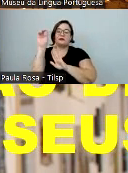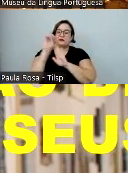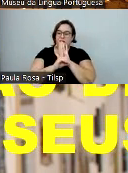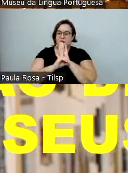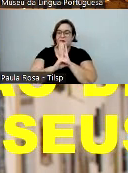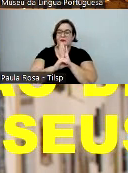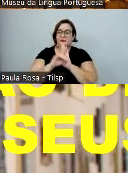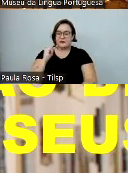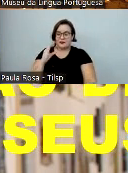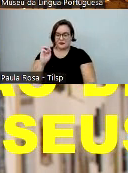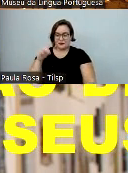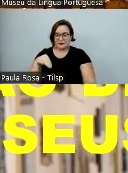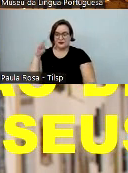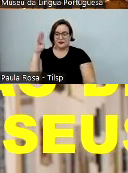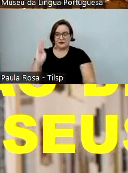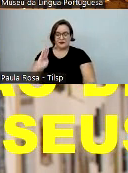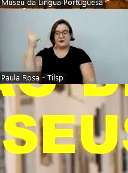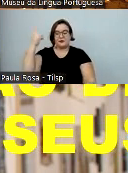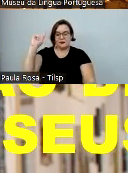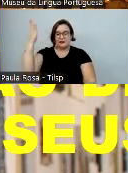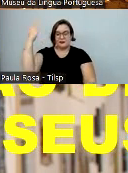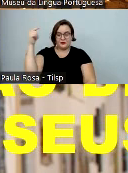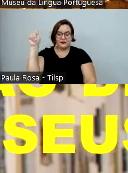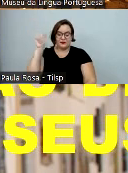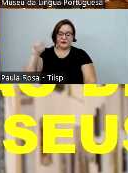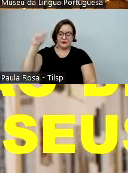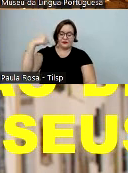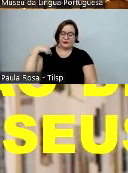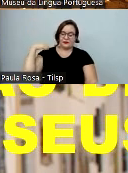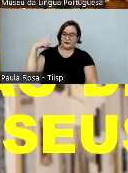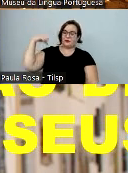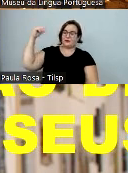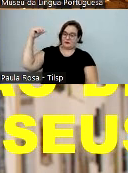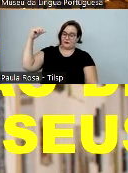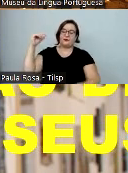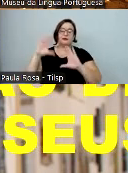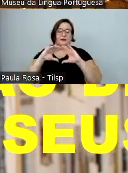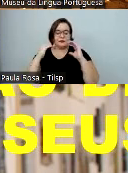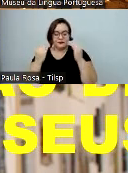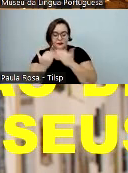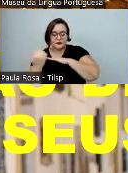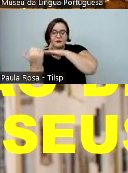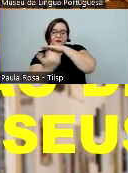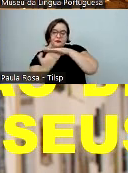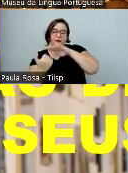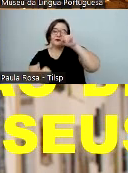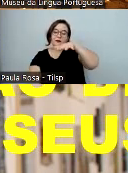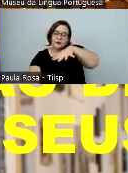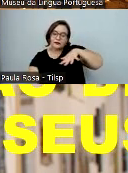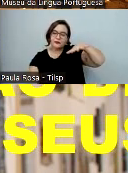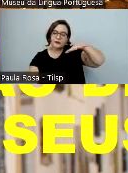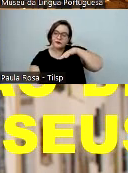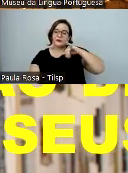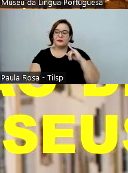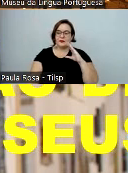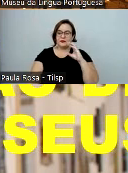e na última Assembleia eu fui Eleita para o comitê executivo que é o comitê geral do icon né E aí